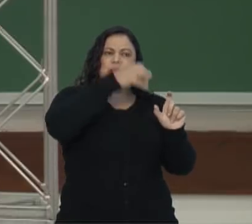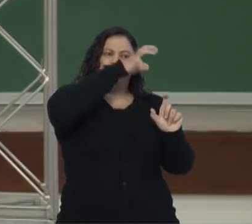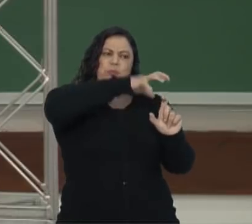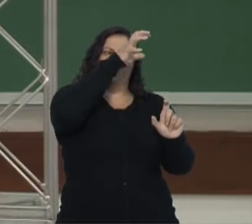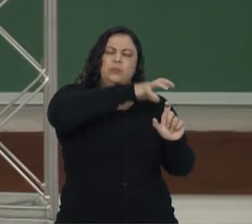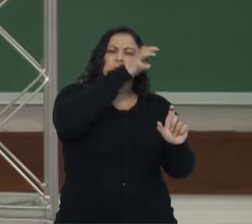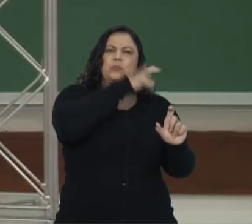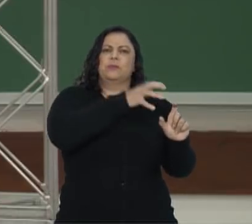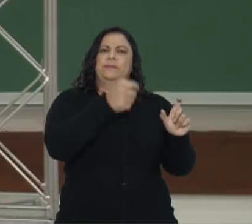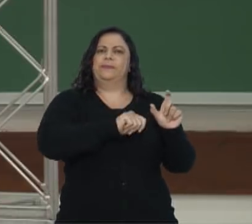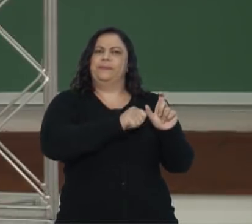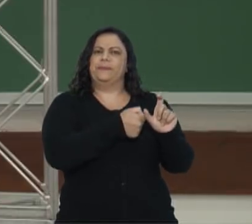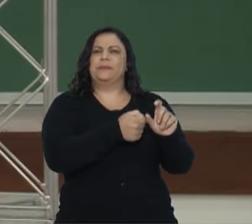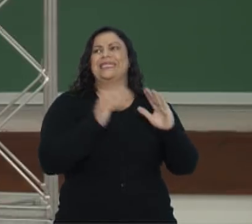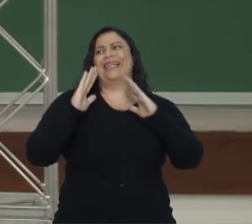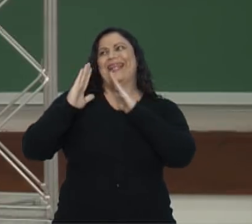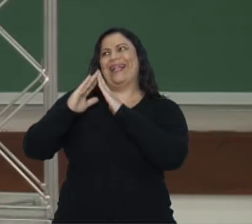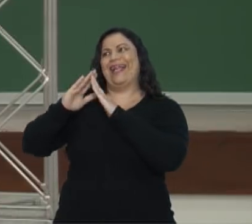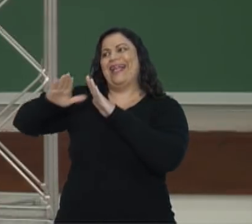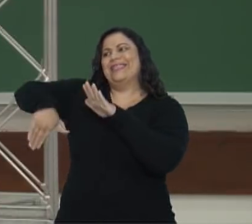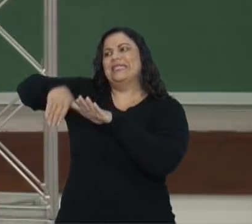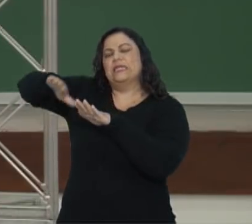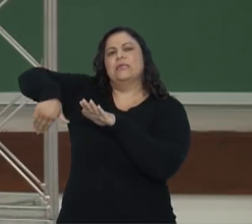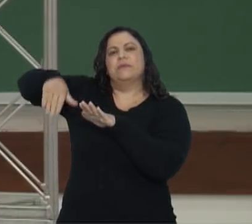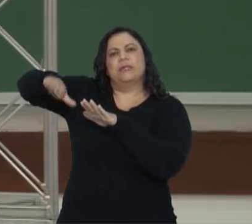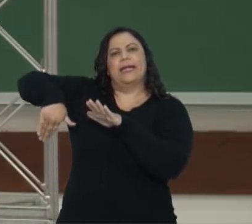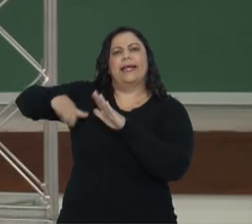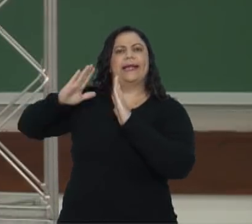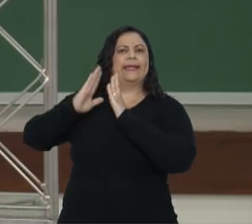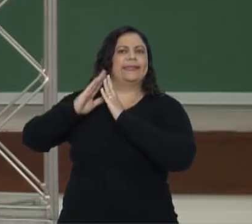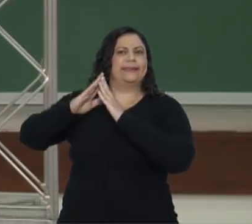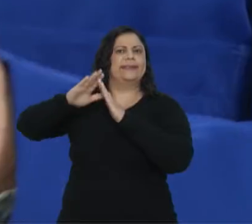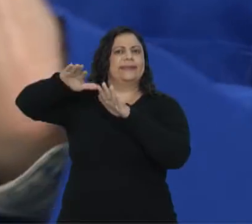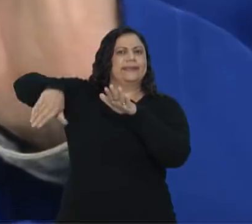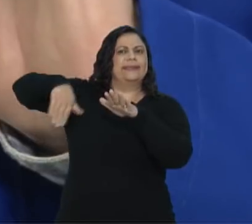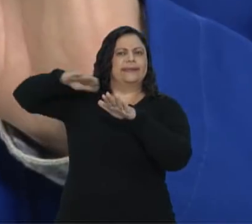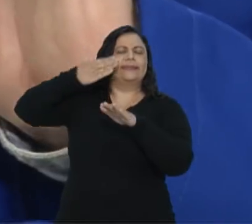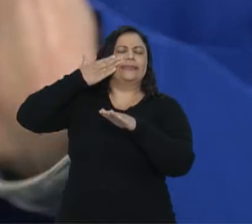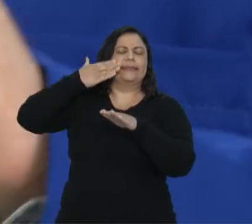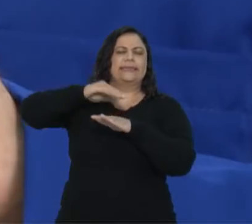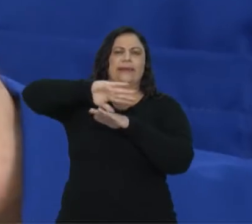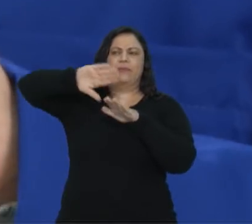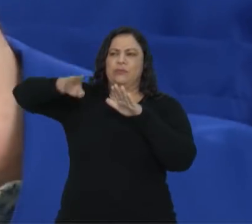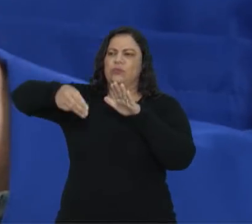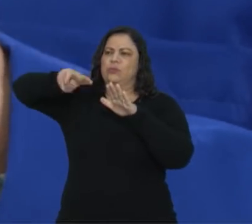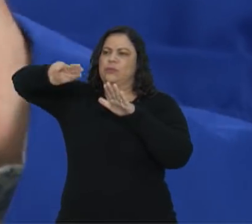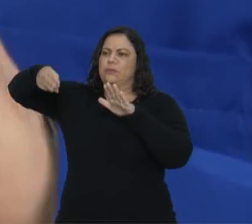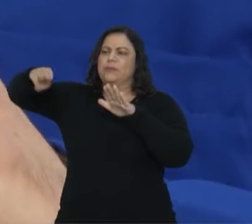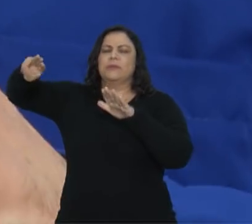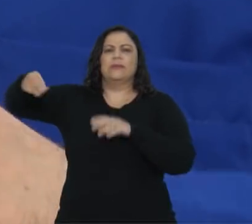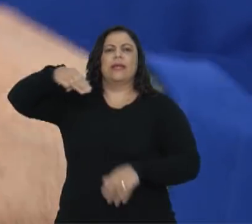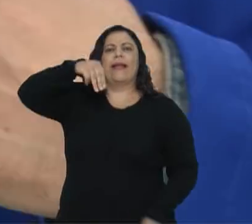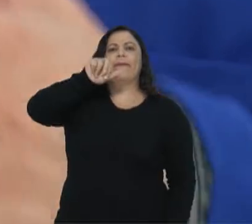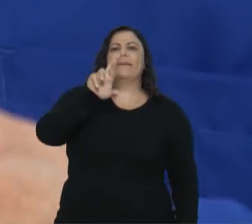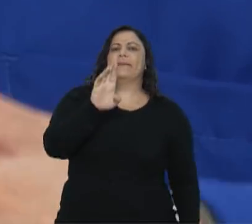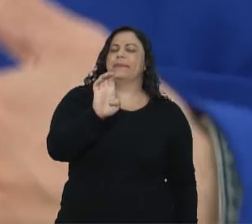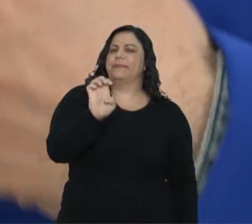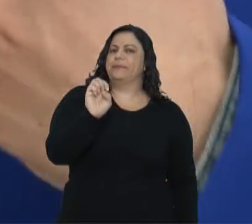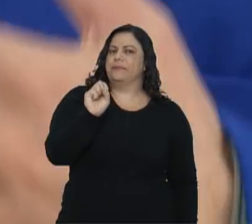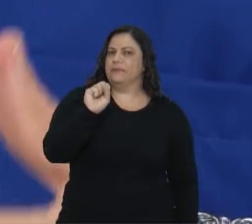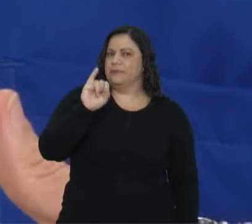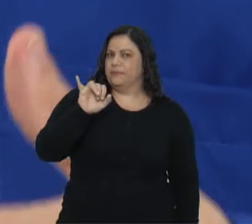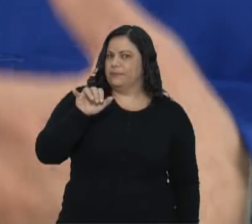chuva? Quem tem casa na praia ou quem mora no litoral, a gente tem o famoso maresia, né, o fenômeno da maresia, onde eu tenho a